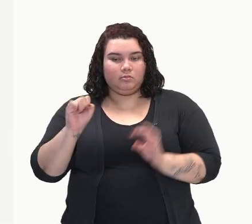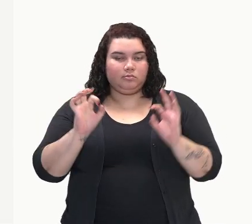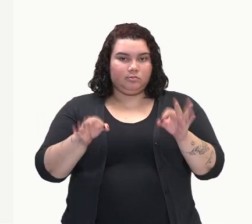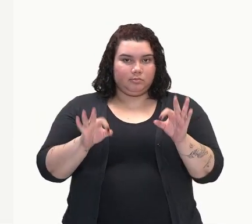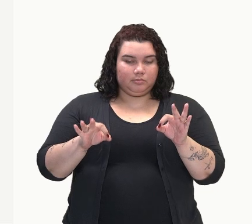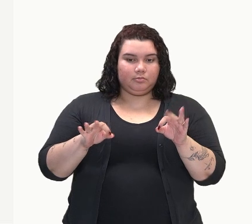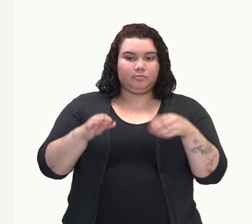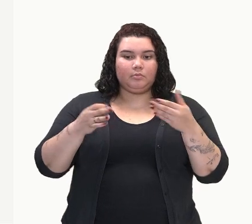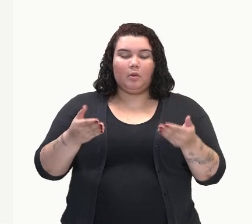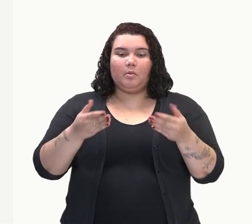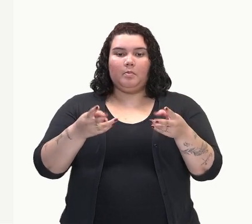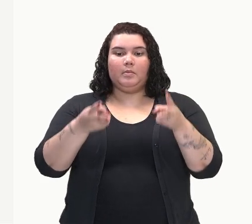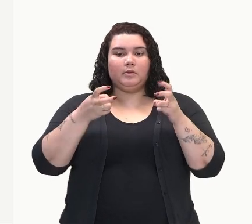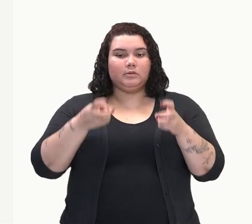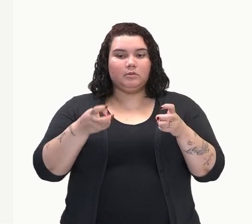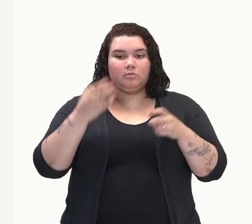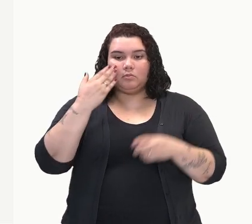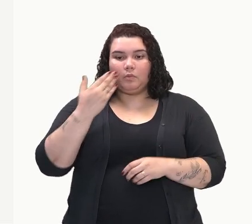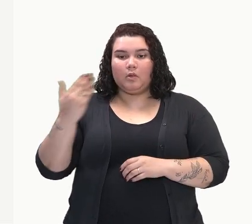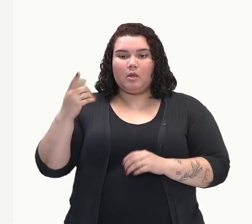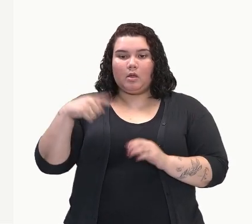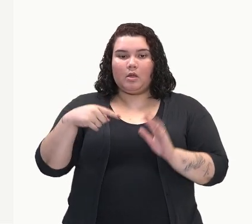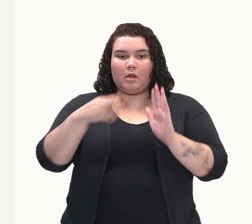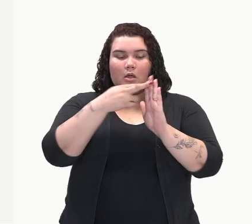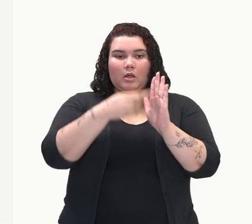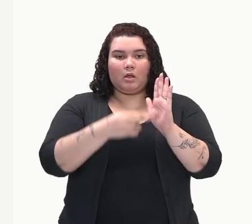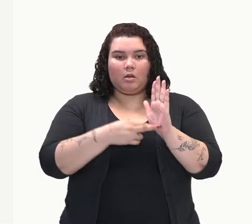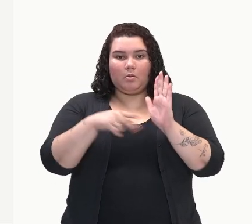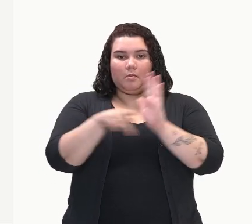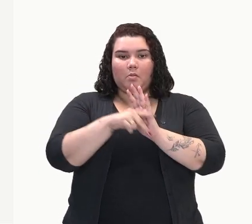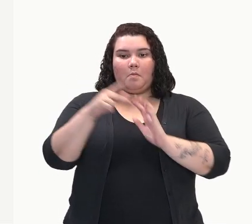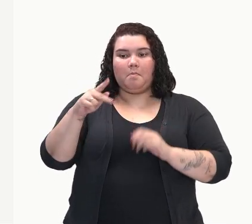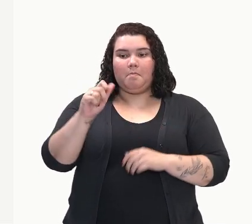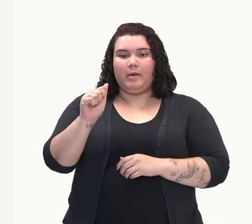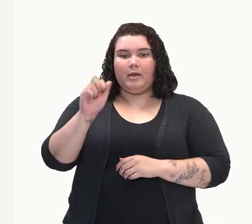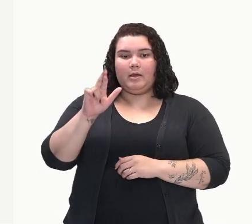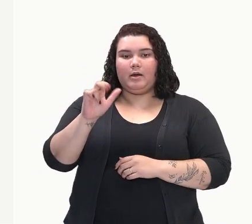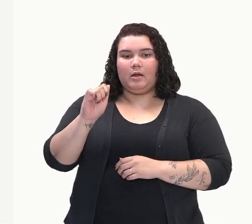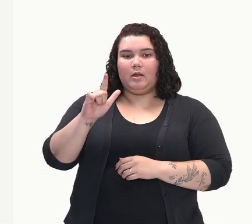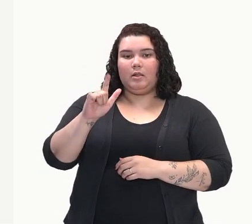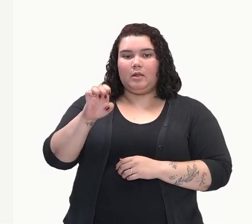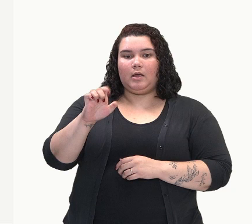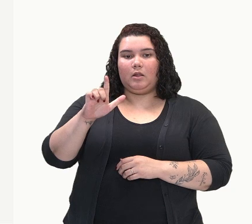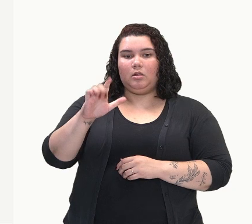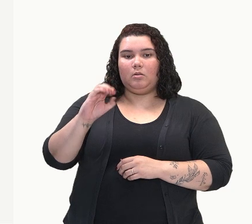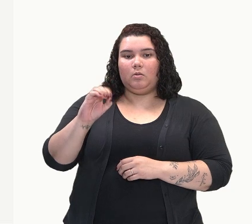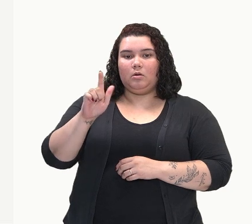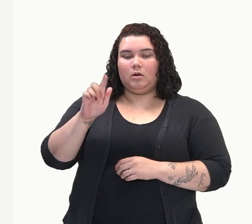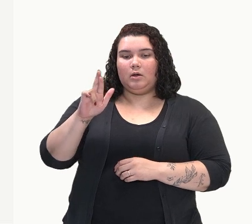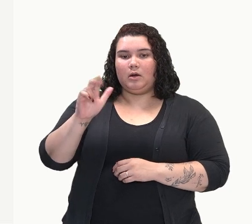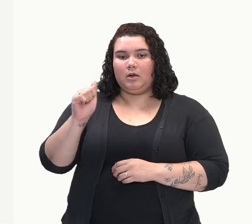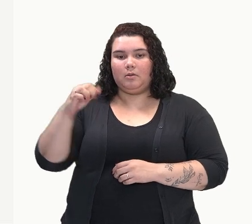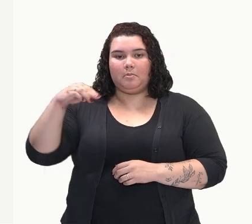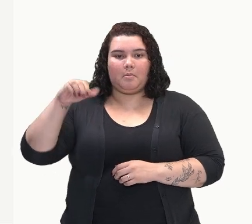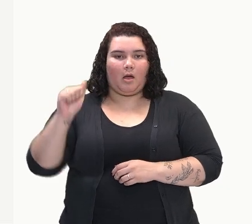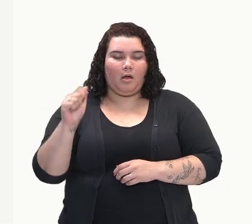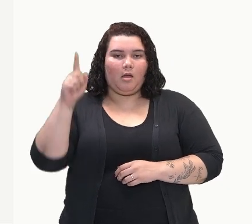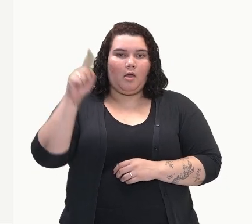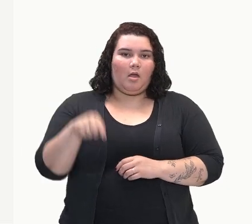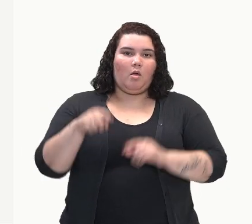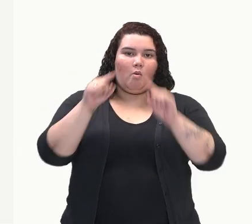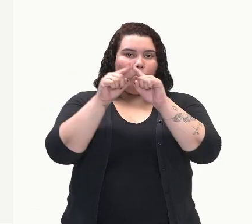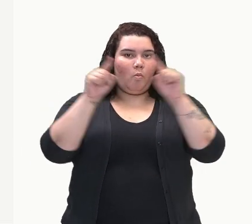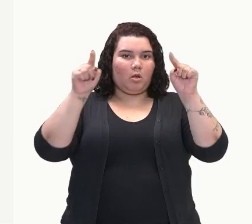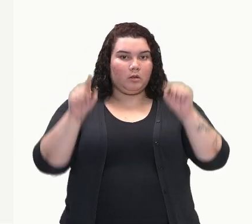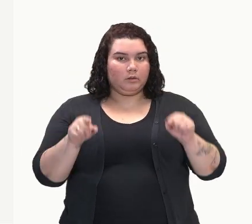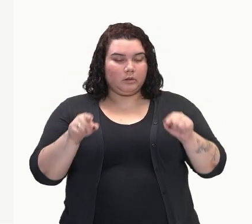A direção e o sentido é dado pela regra do paralelogramo. Eu fecho aqui, ó, um paralelogramo, certo? E a força